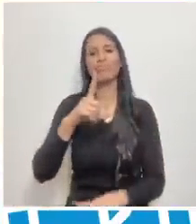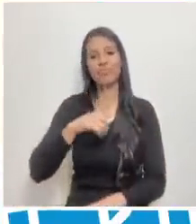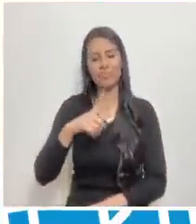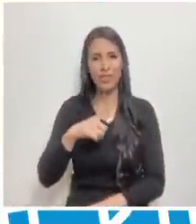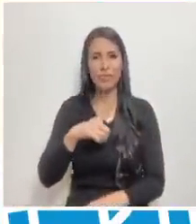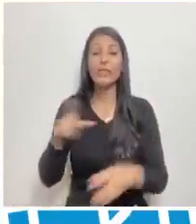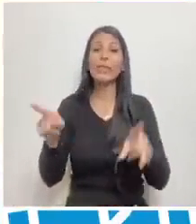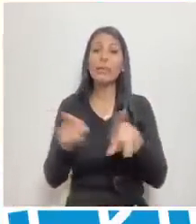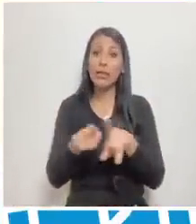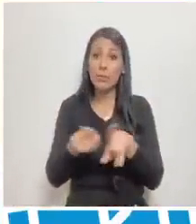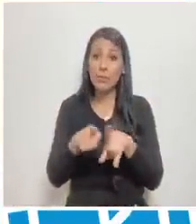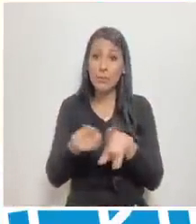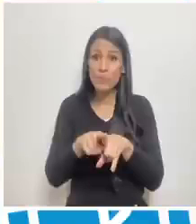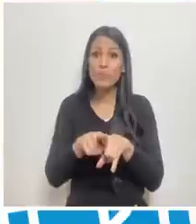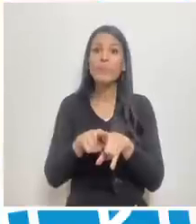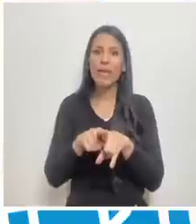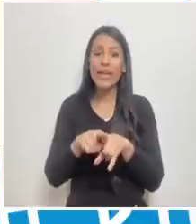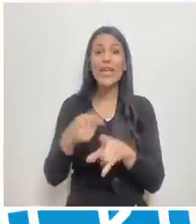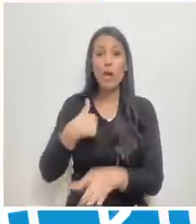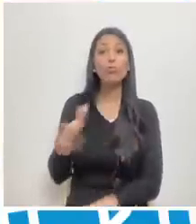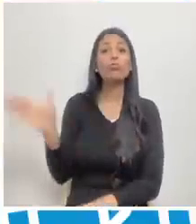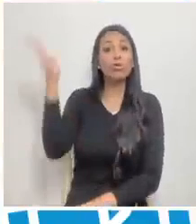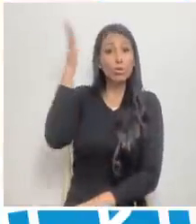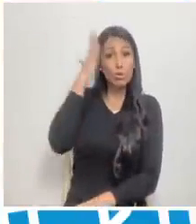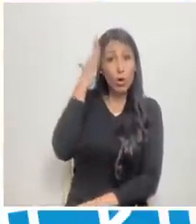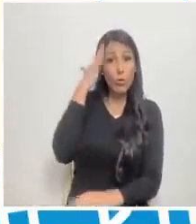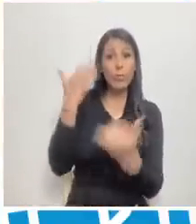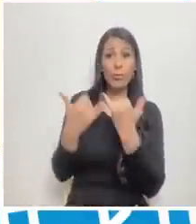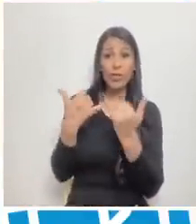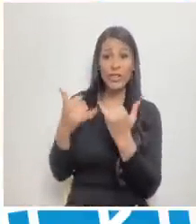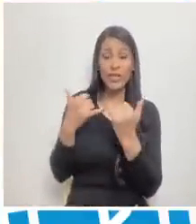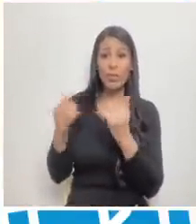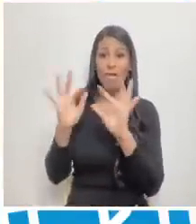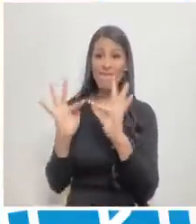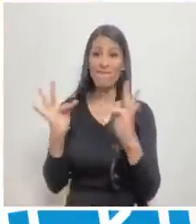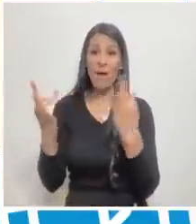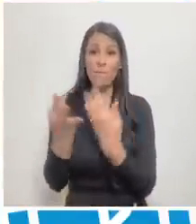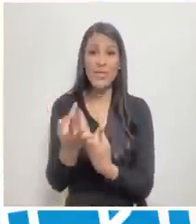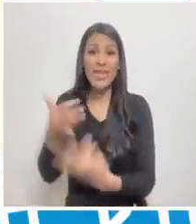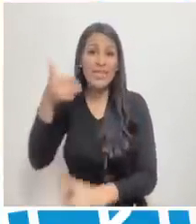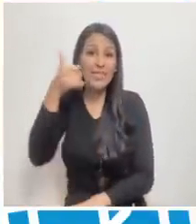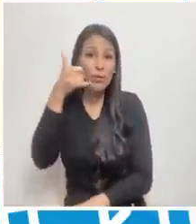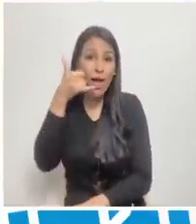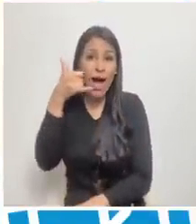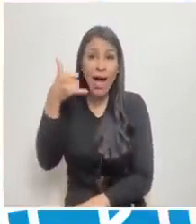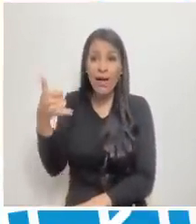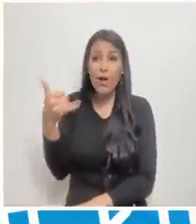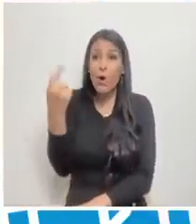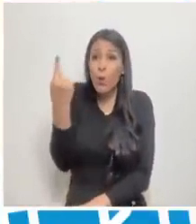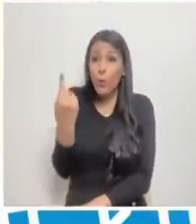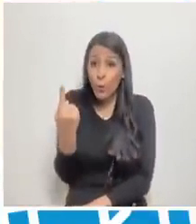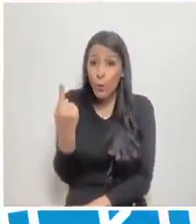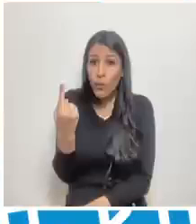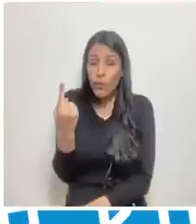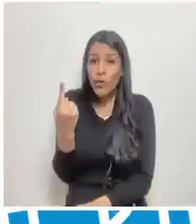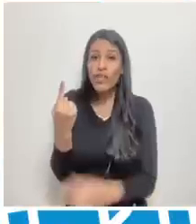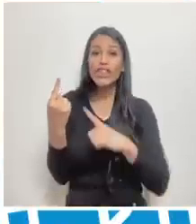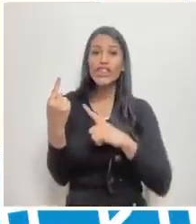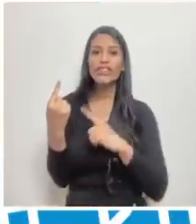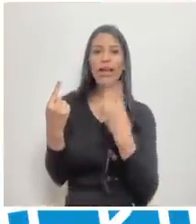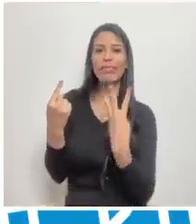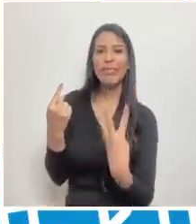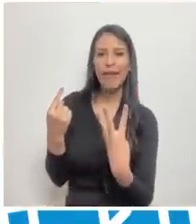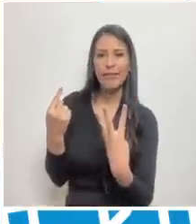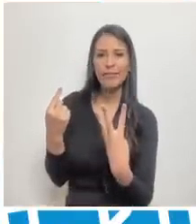uma família atendia 3, 4 crianças em horários, veja, com um único celular, atendia as crianças